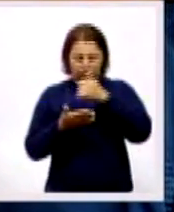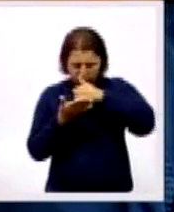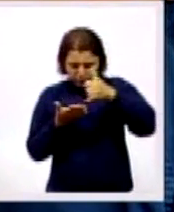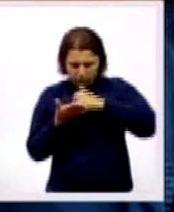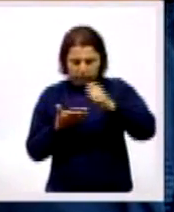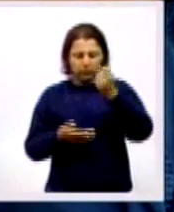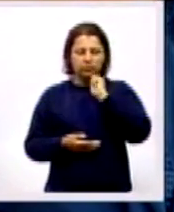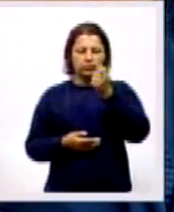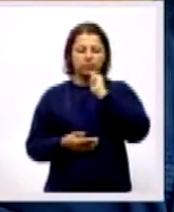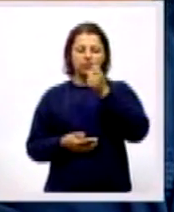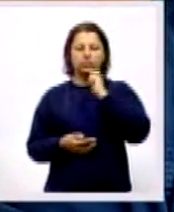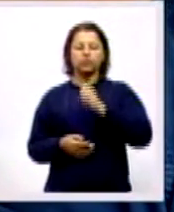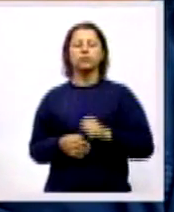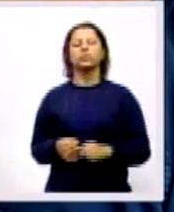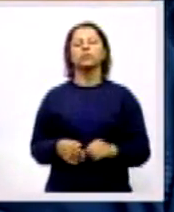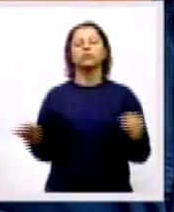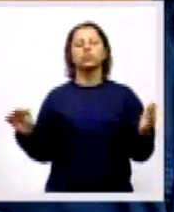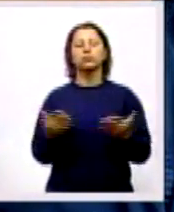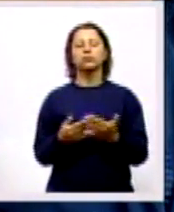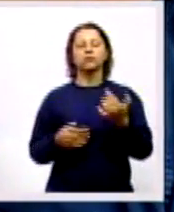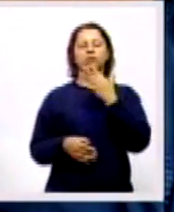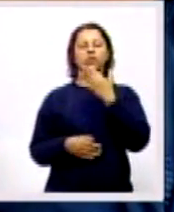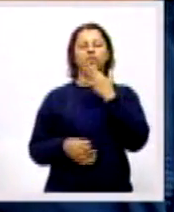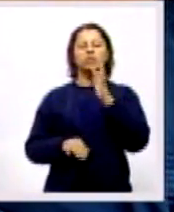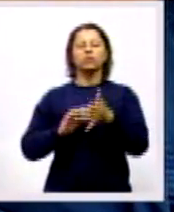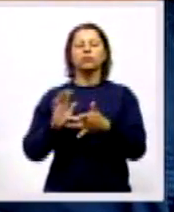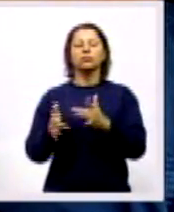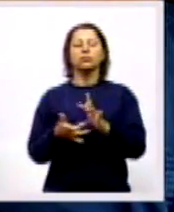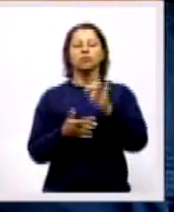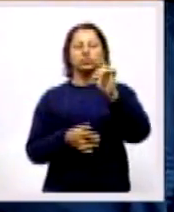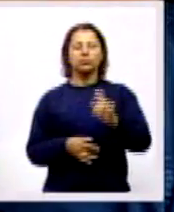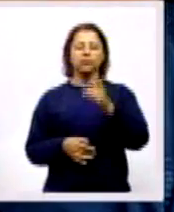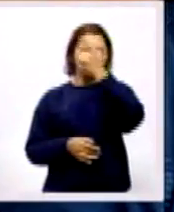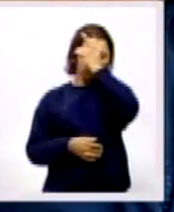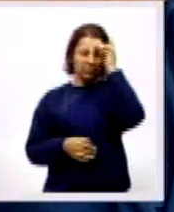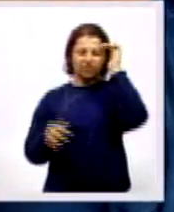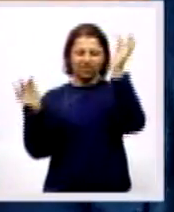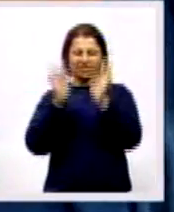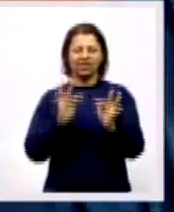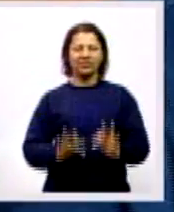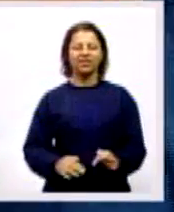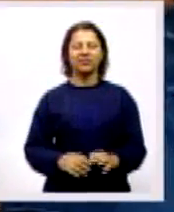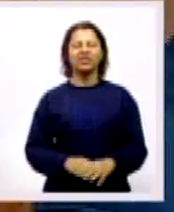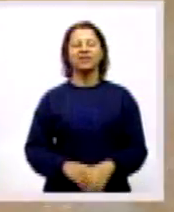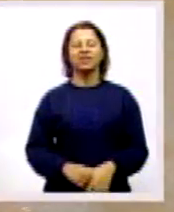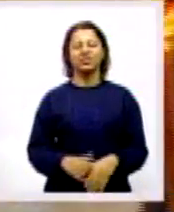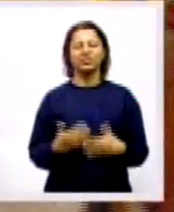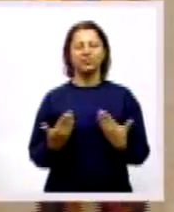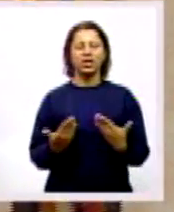drogas. Agora que eu conheci Jesus, eu sou uma pessoa muito feliz.